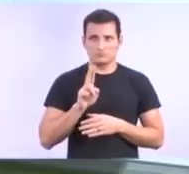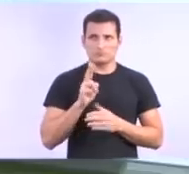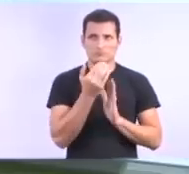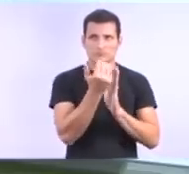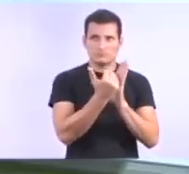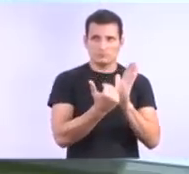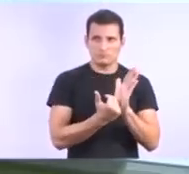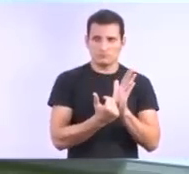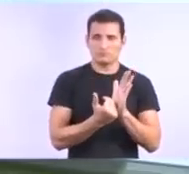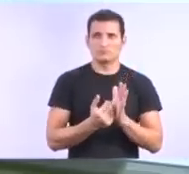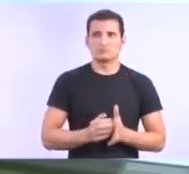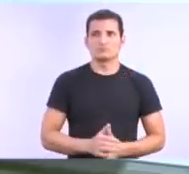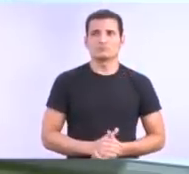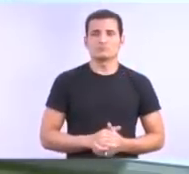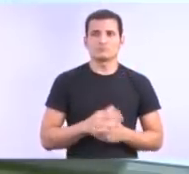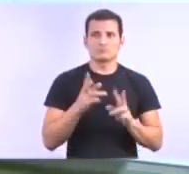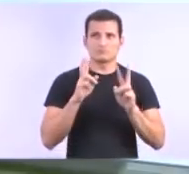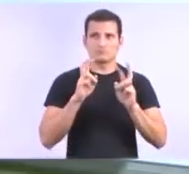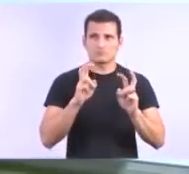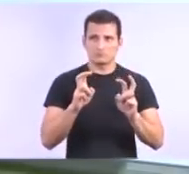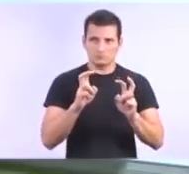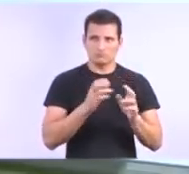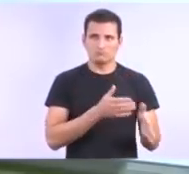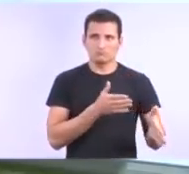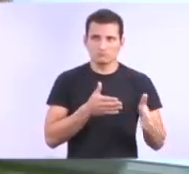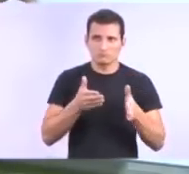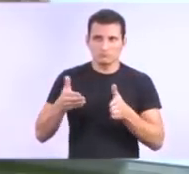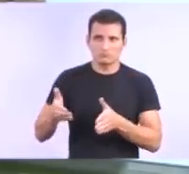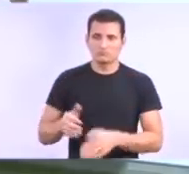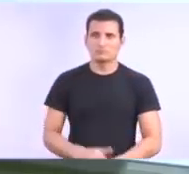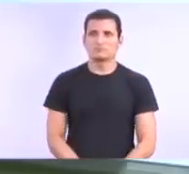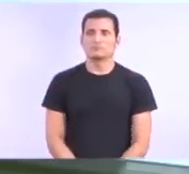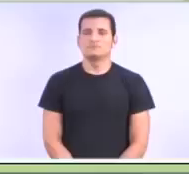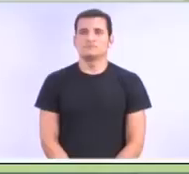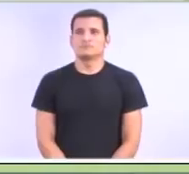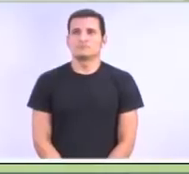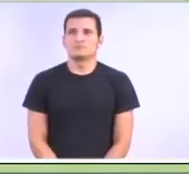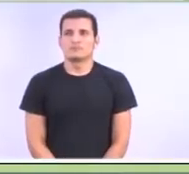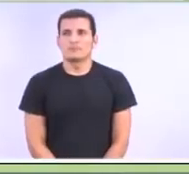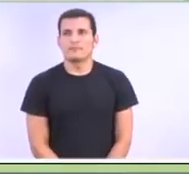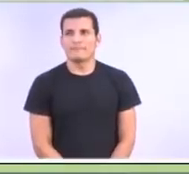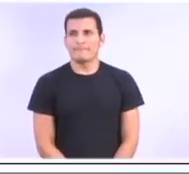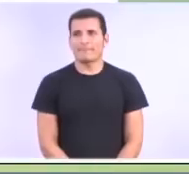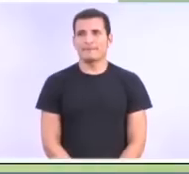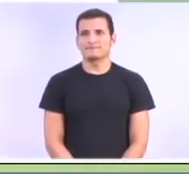programa. Então, perceba que a gente vai por partes aqui, né? Vamos dar uma de Jack, vamos por partes.